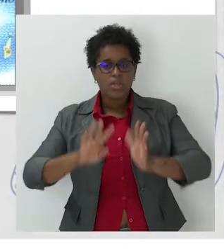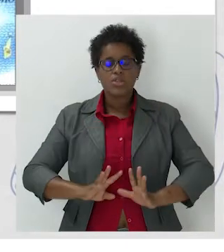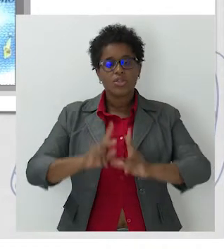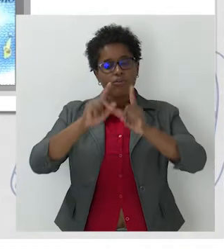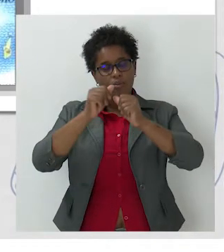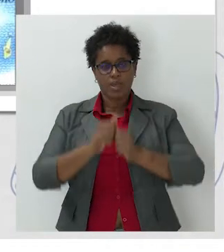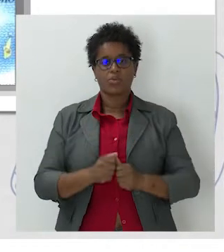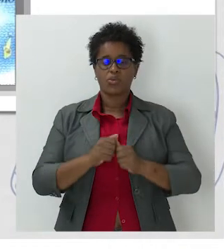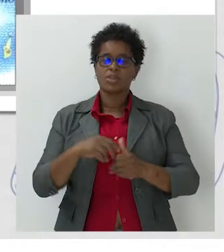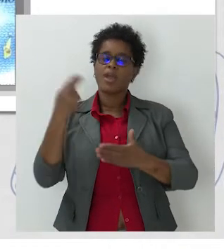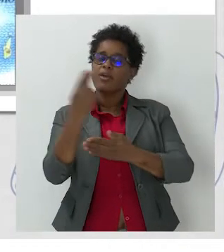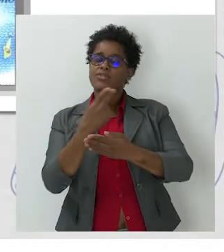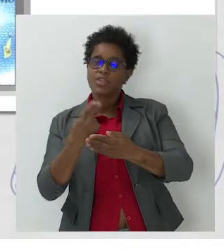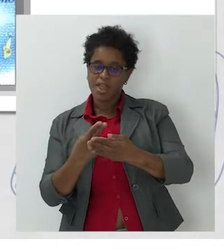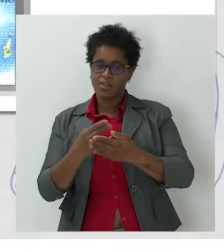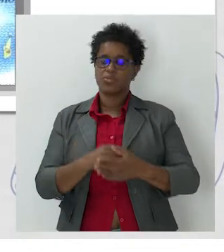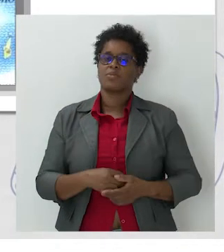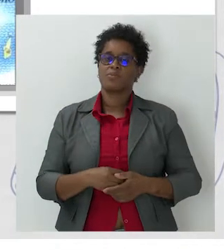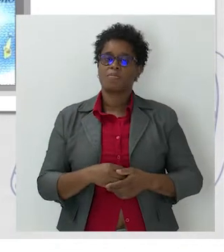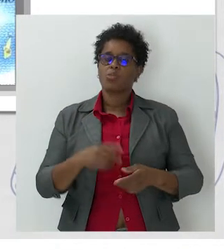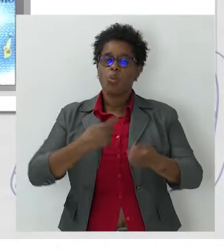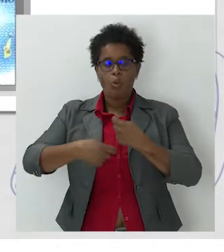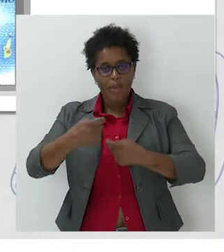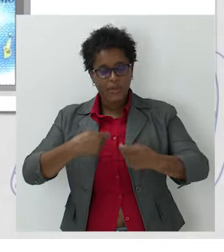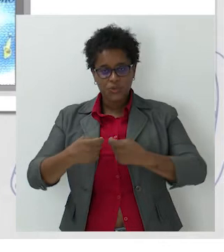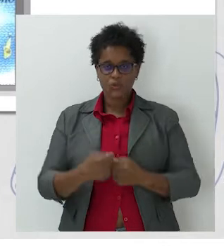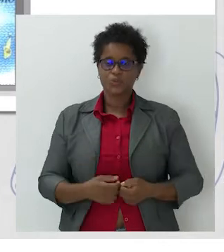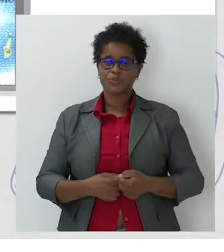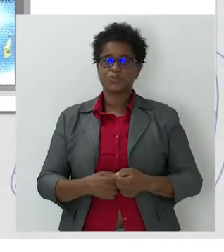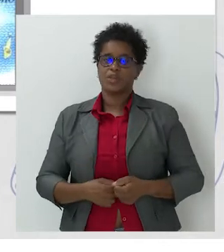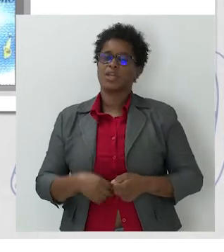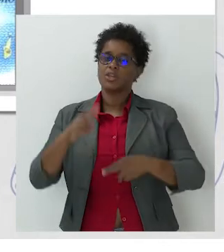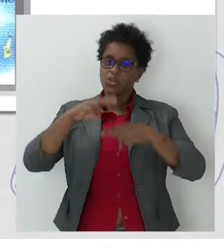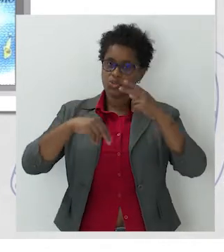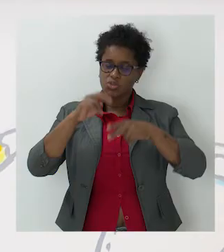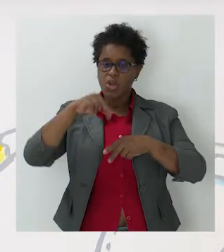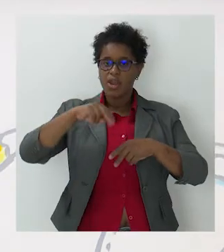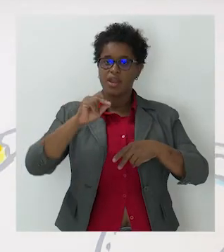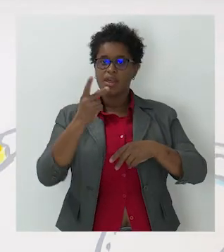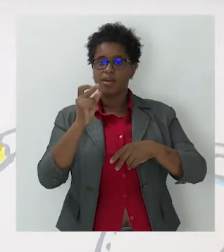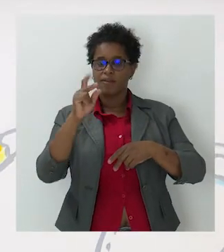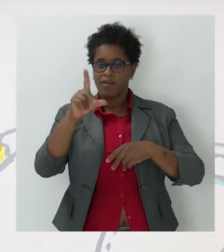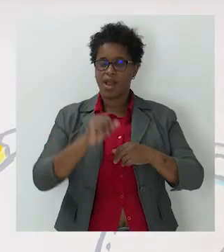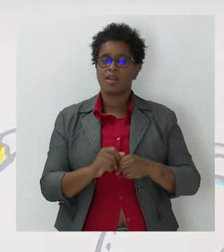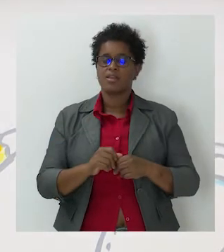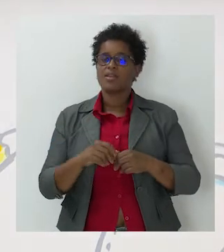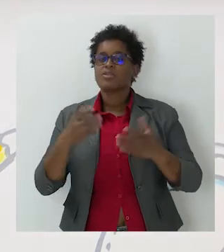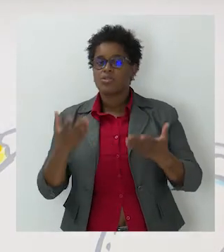desenvolvimento de artesanato, do comércio e da construção naval